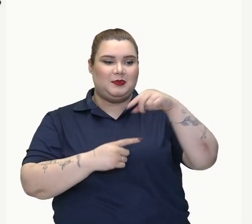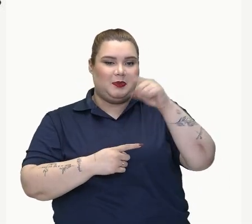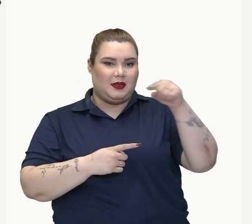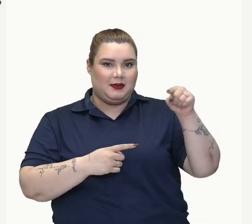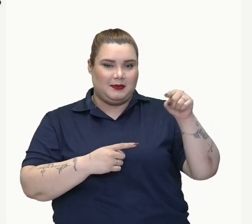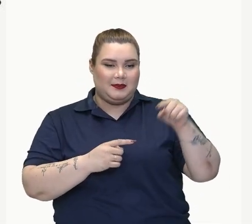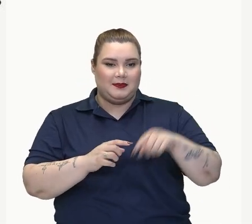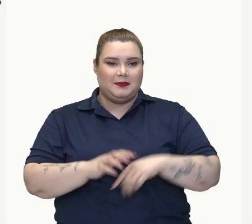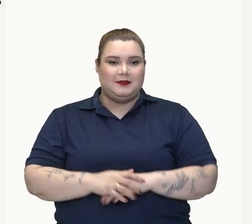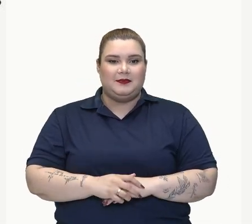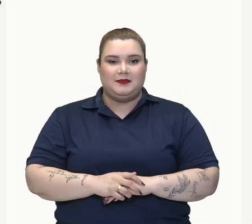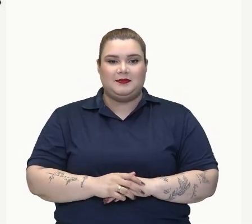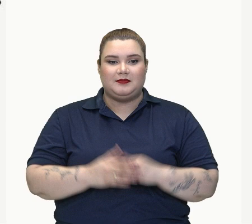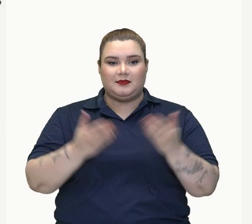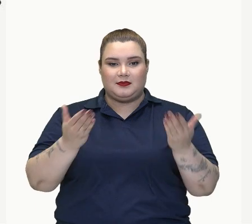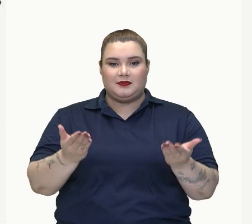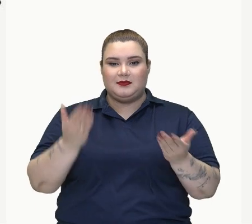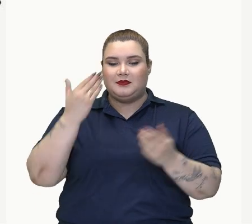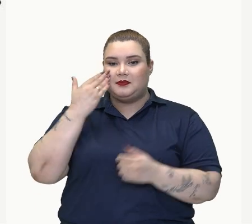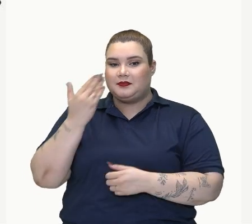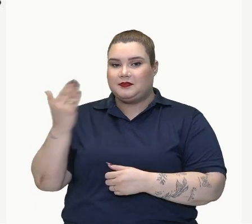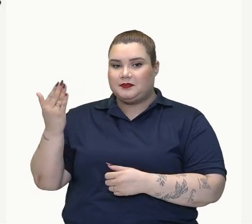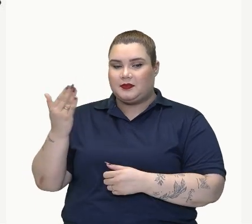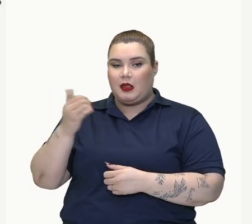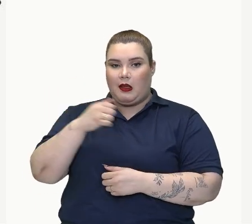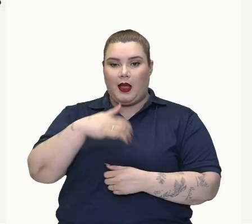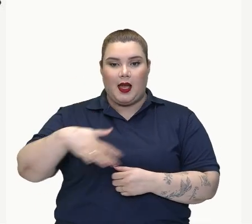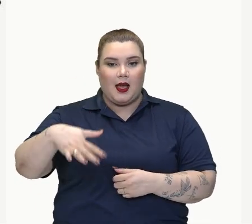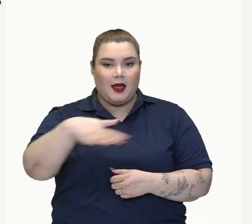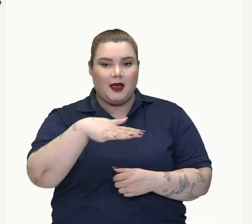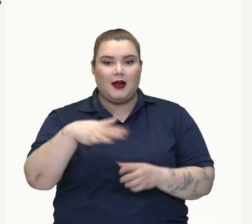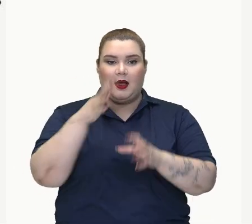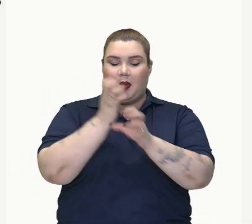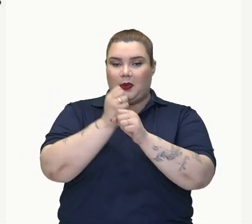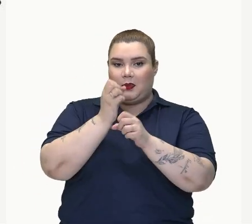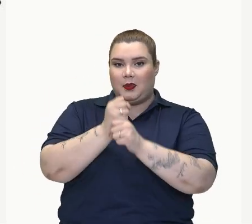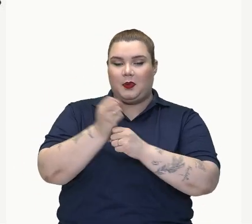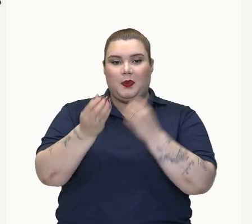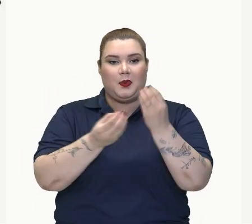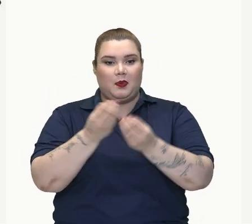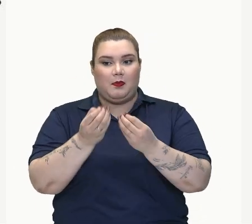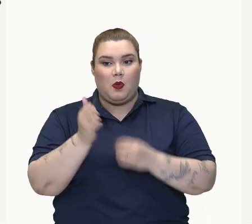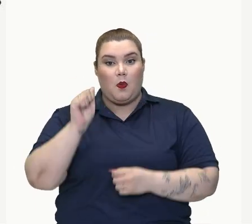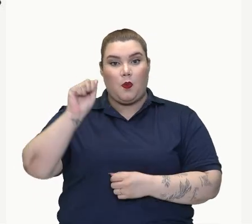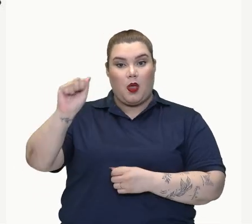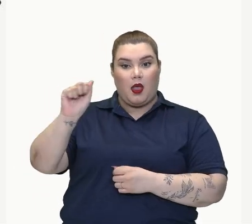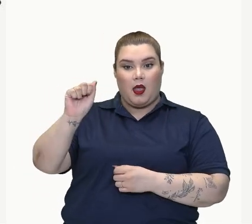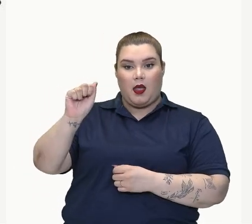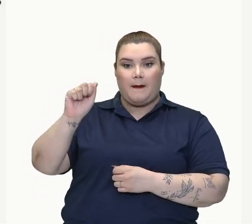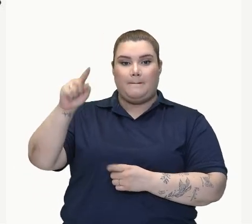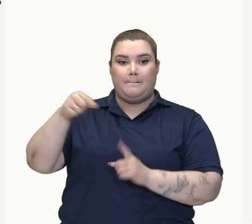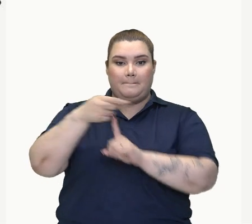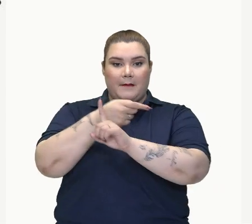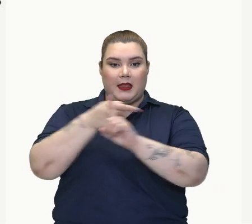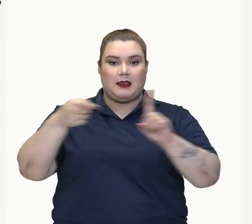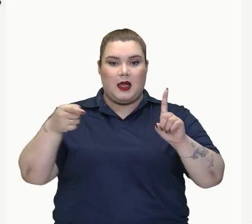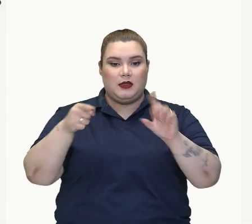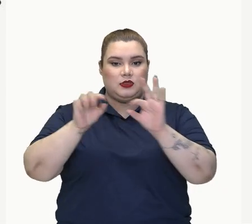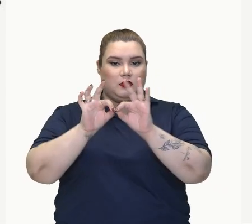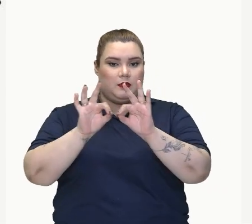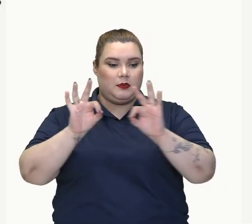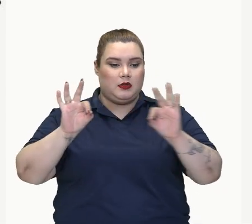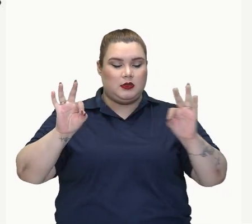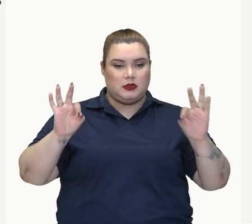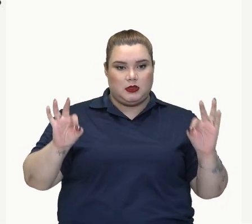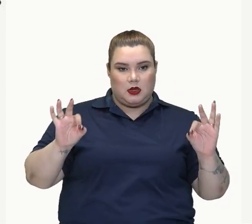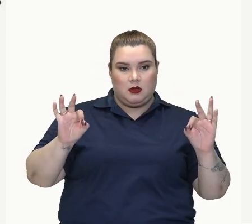A gente vai calcular então a área, lembrando que o A é a metade do comprimento horizontal